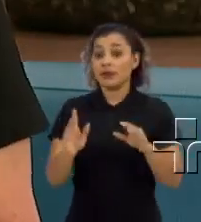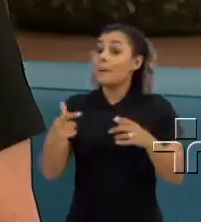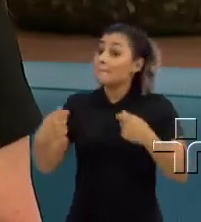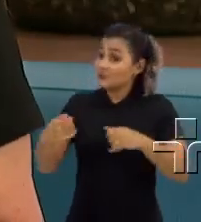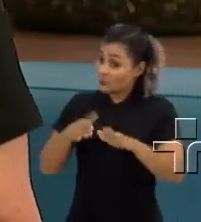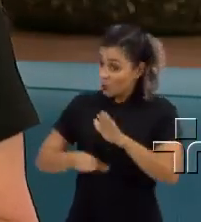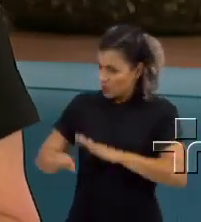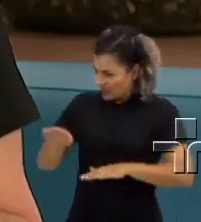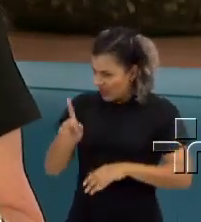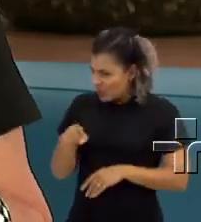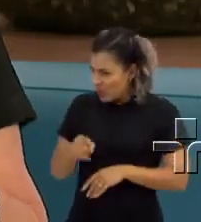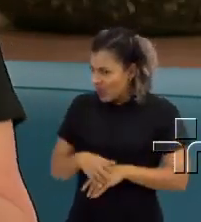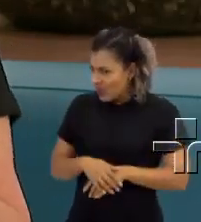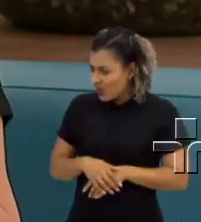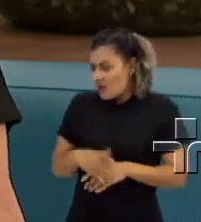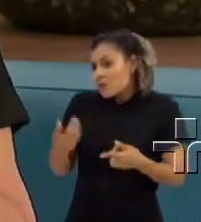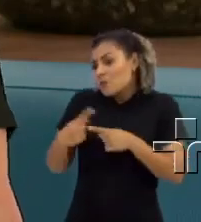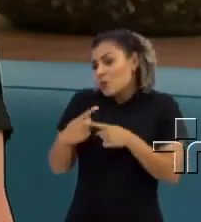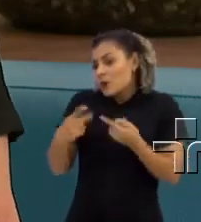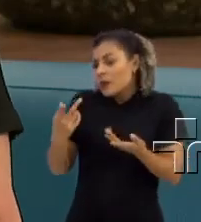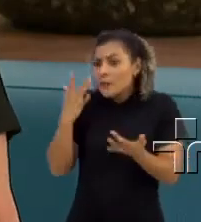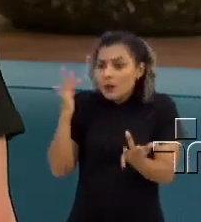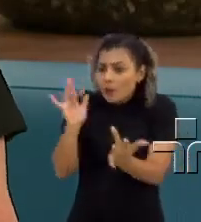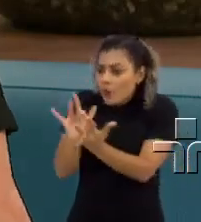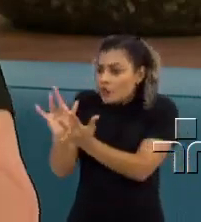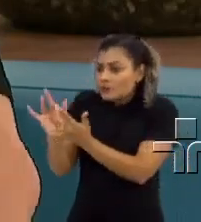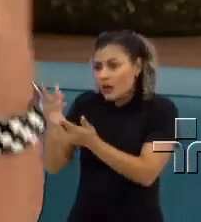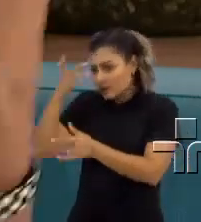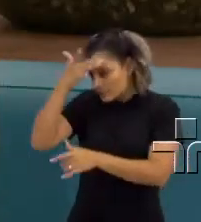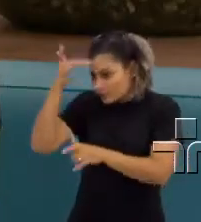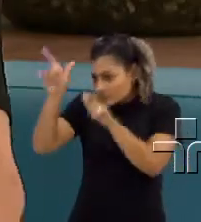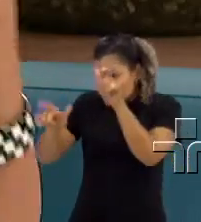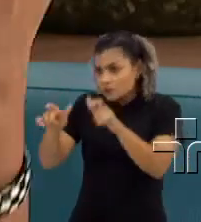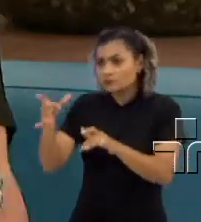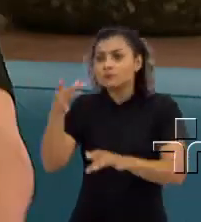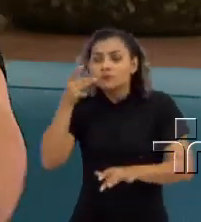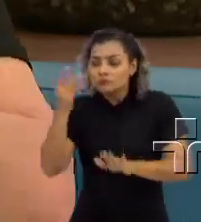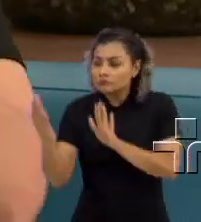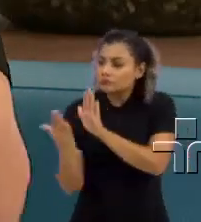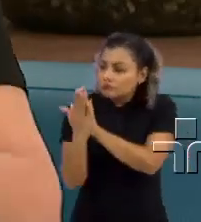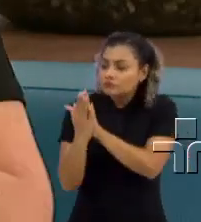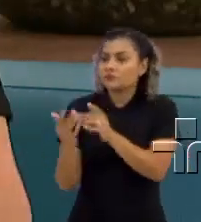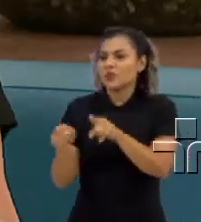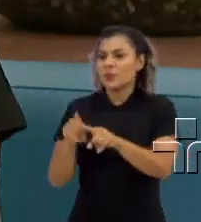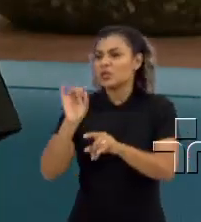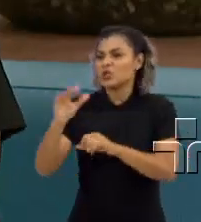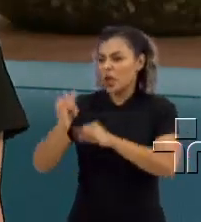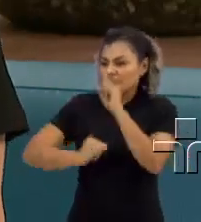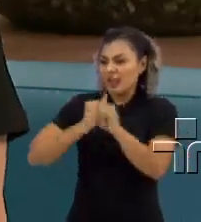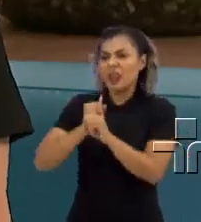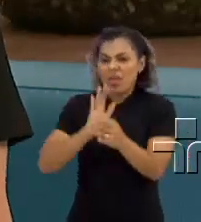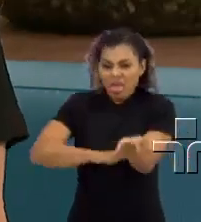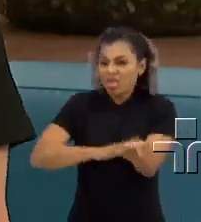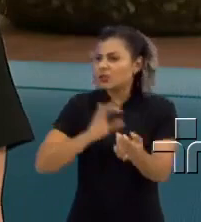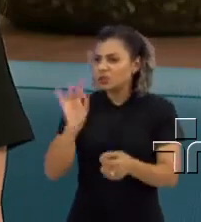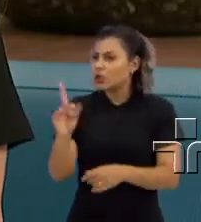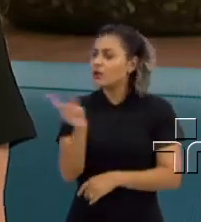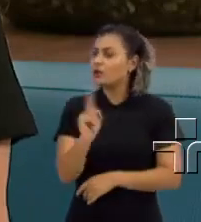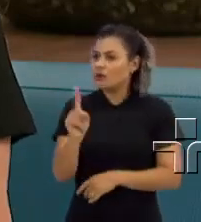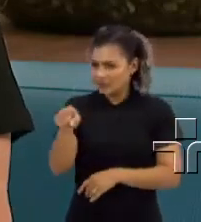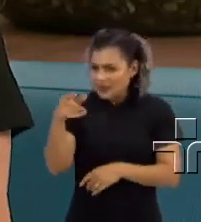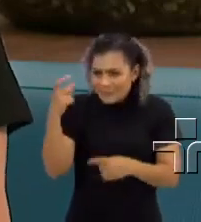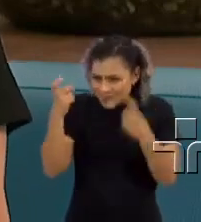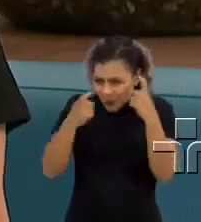certo cuidado, Béia, até para ter esse contato pessoal, não viver só nesse mundo virtual, tudo misturado. Você se